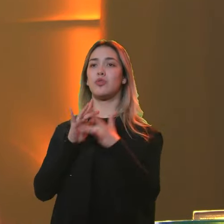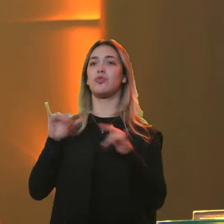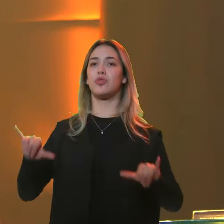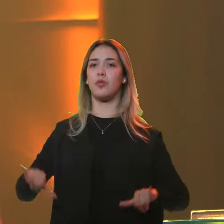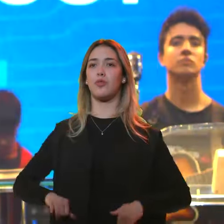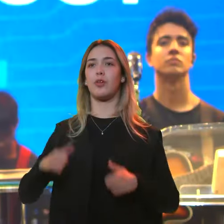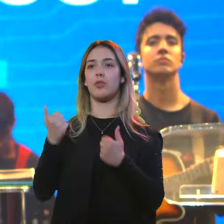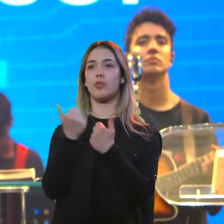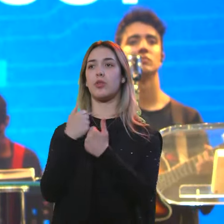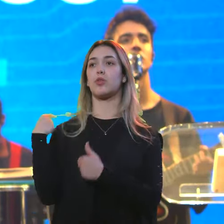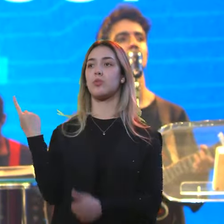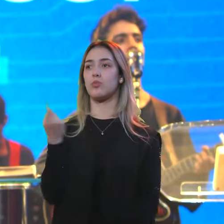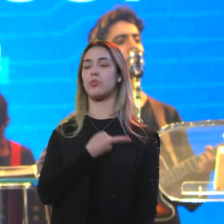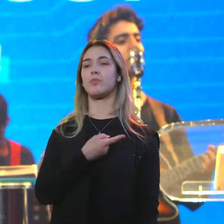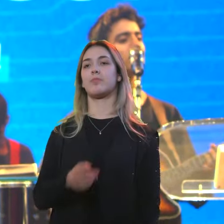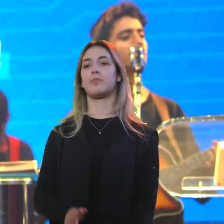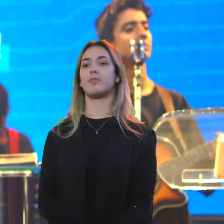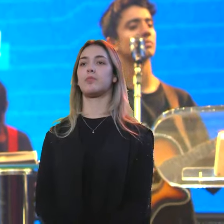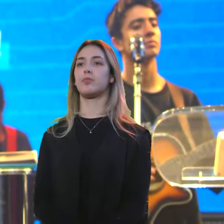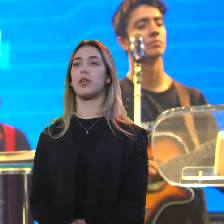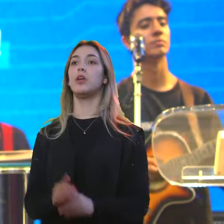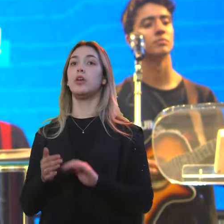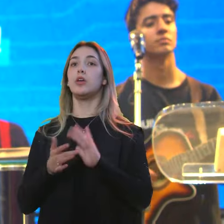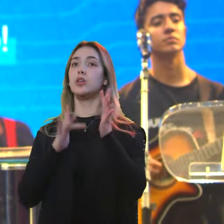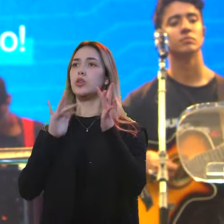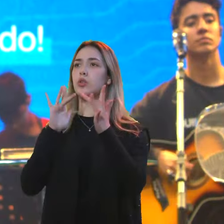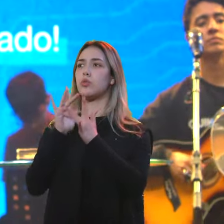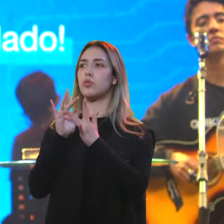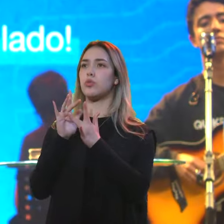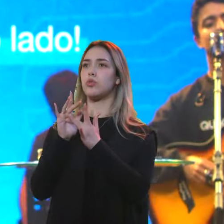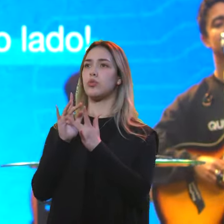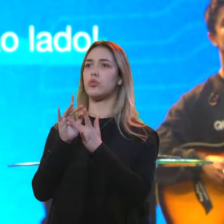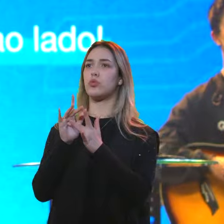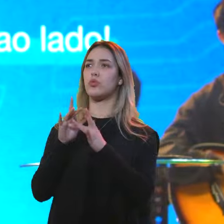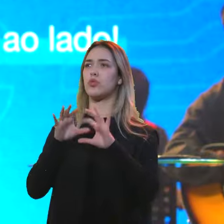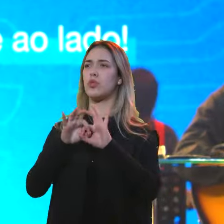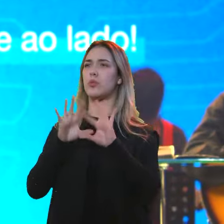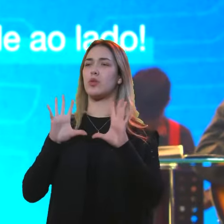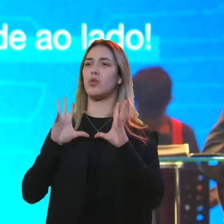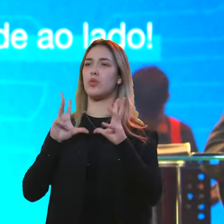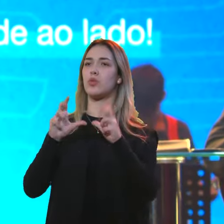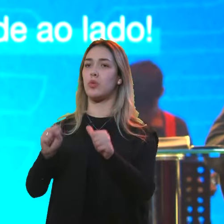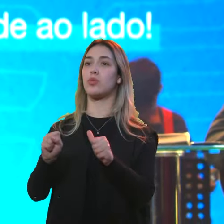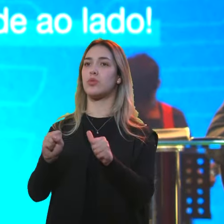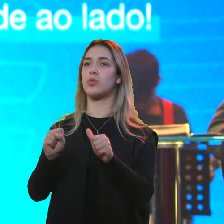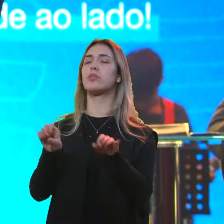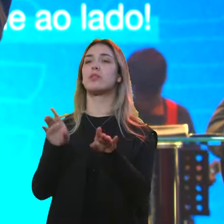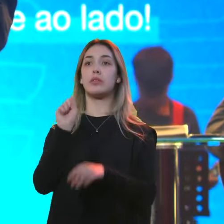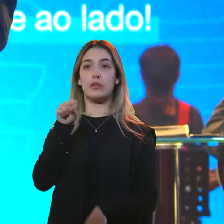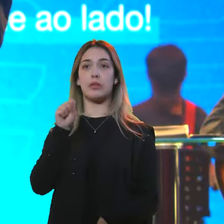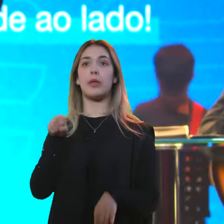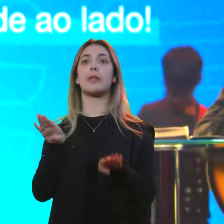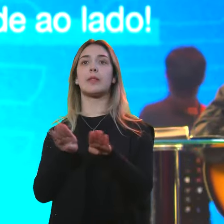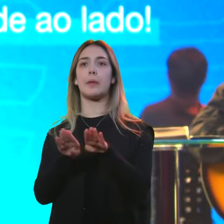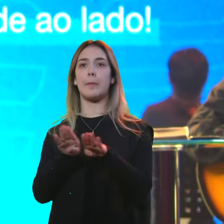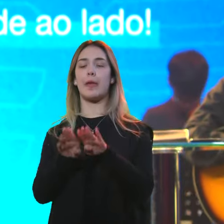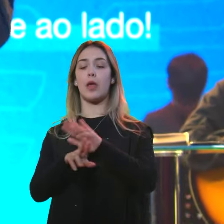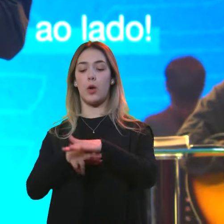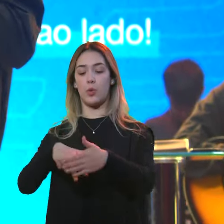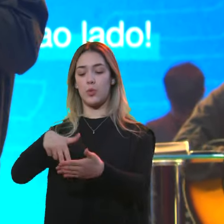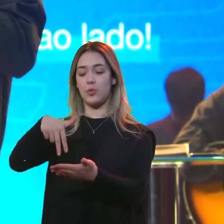que mais, Ele não só te livrou da condenação, Ele ressuscitou. Por que Jesus tinha que